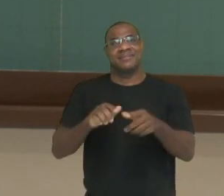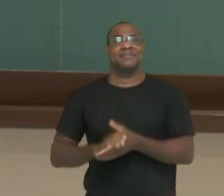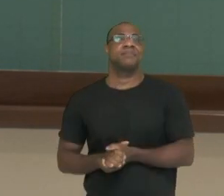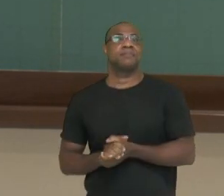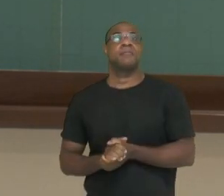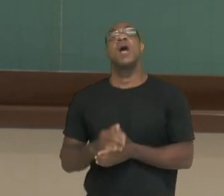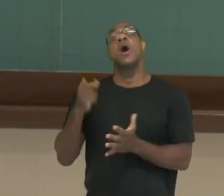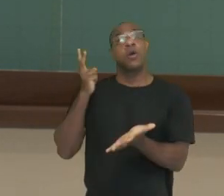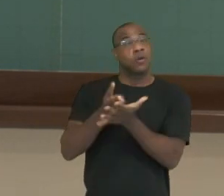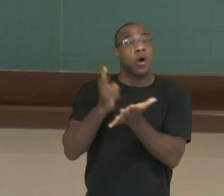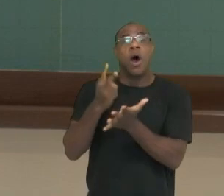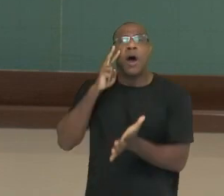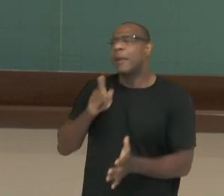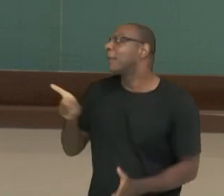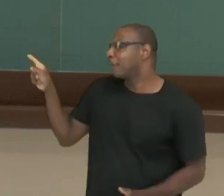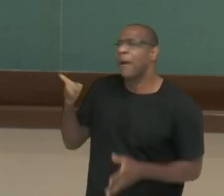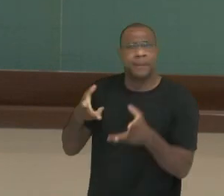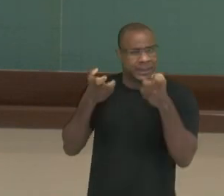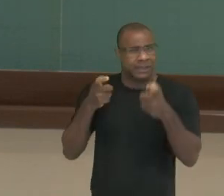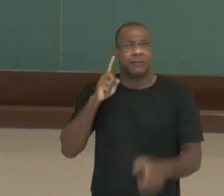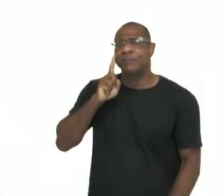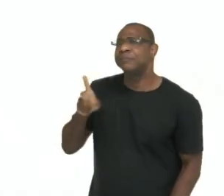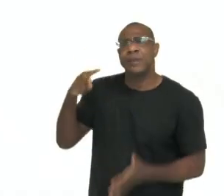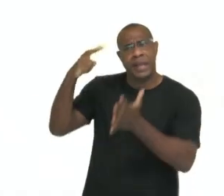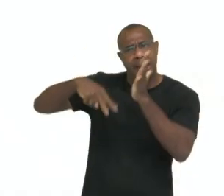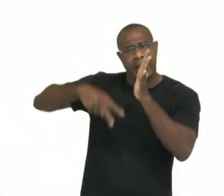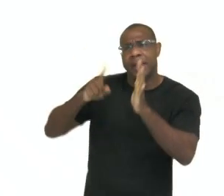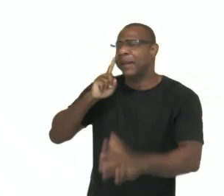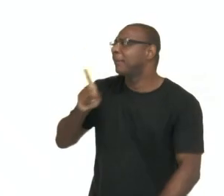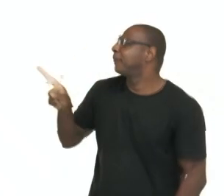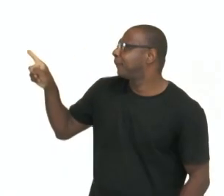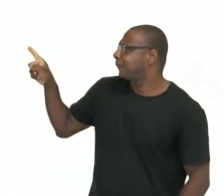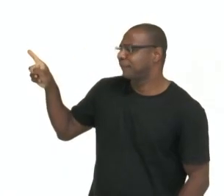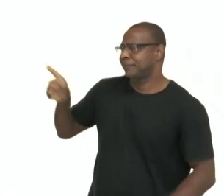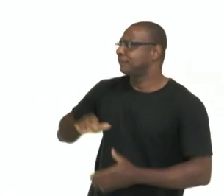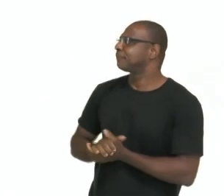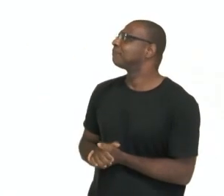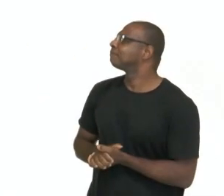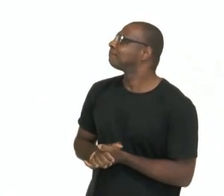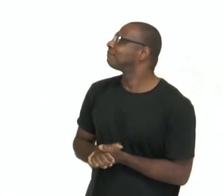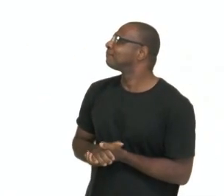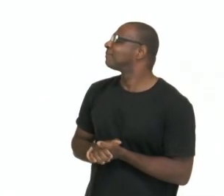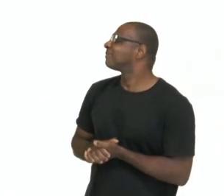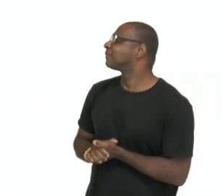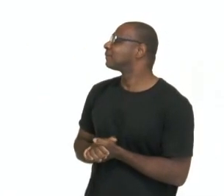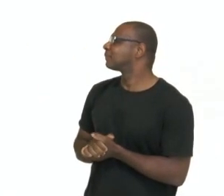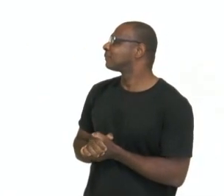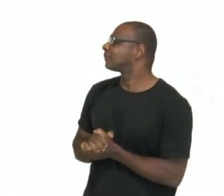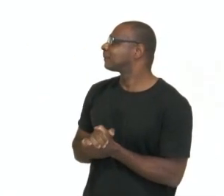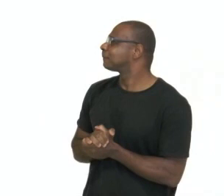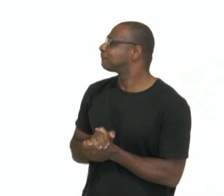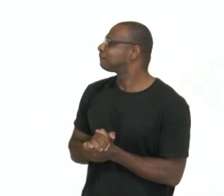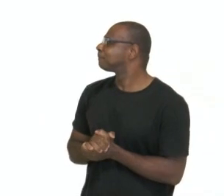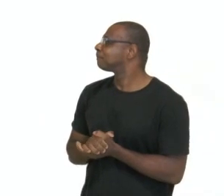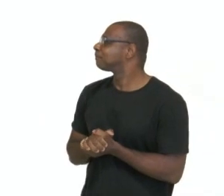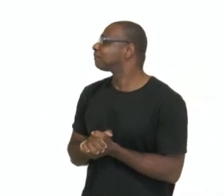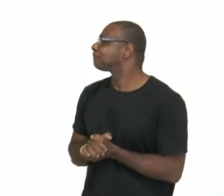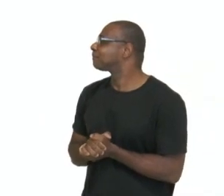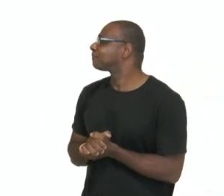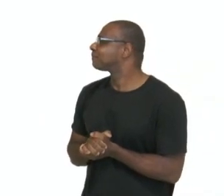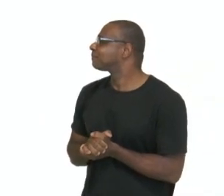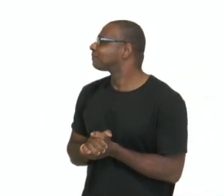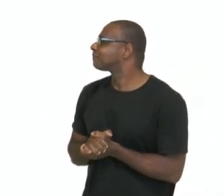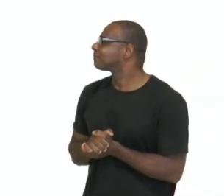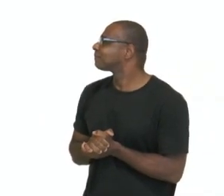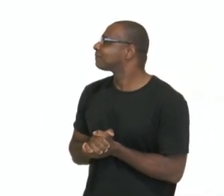Continuando a leitura do texto. Pouco aproveitaram, e nós menos ainda. Até para aniversário, em vez de pelo menos